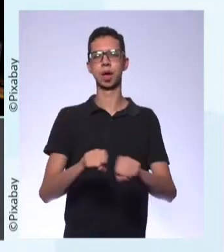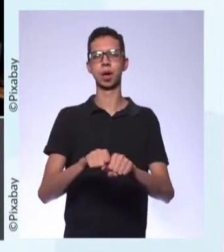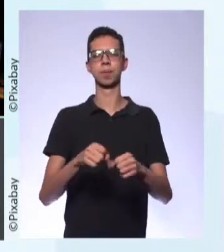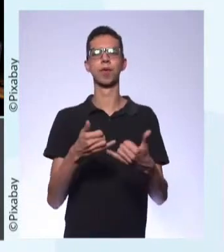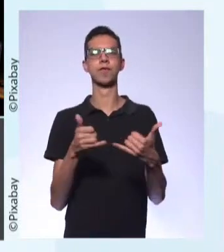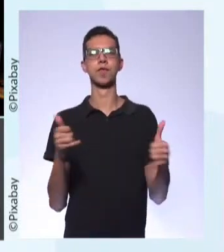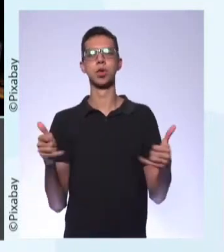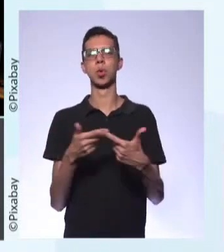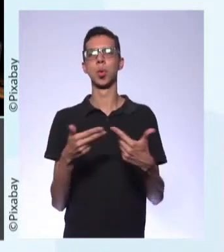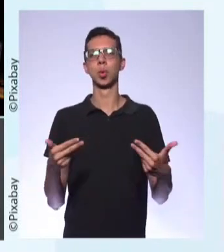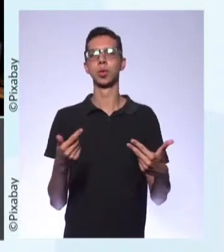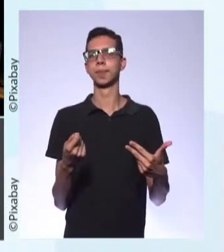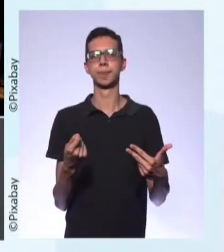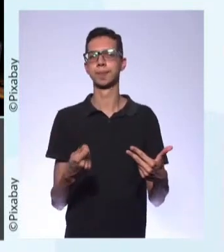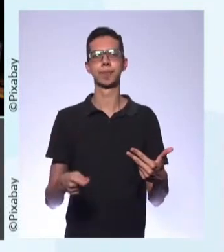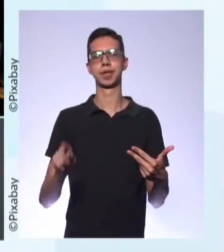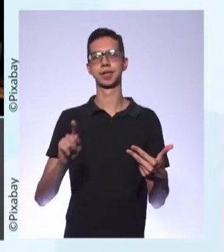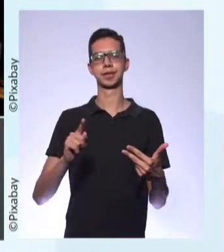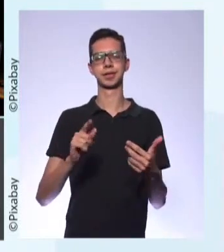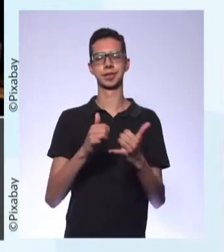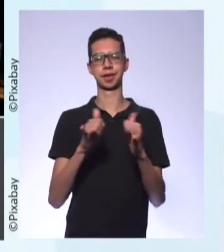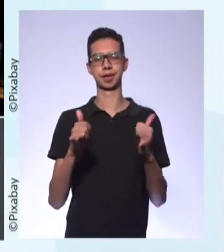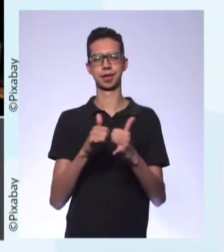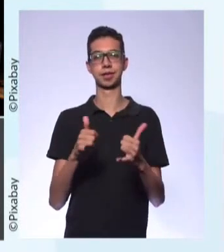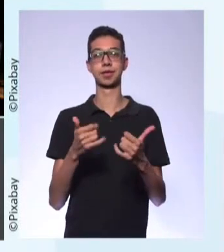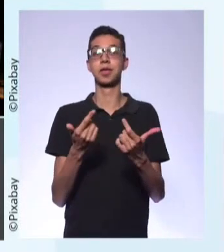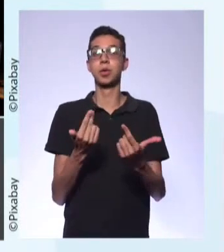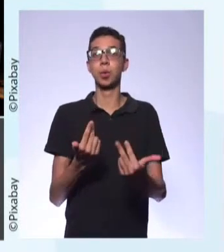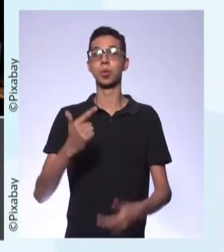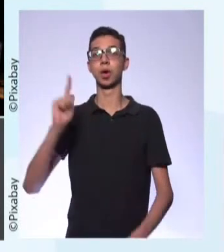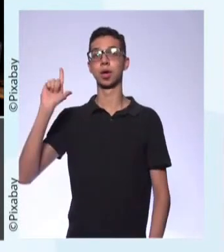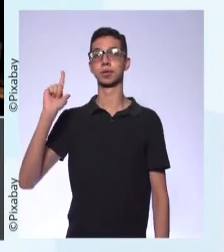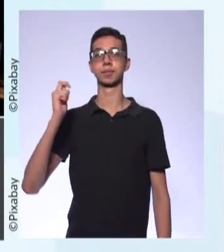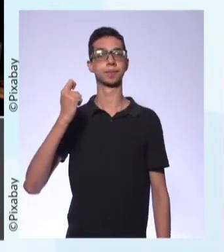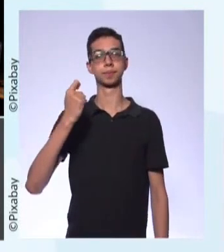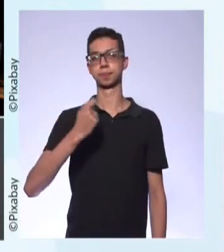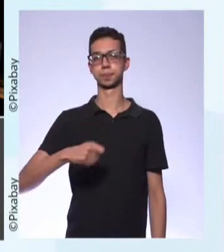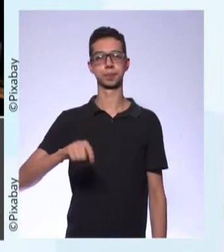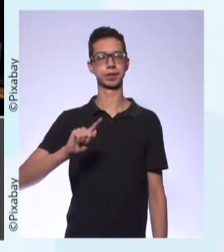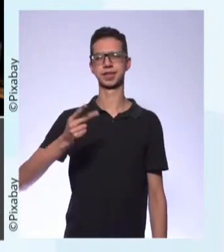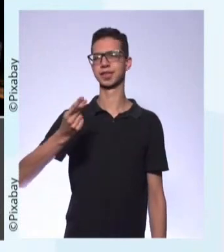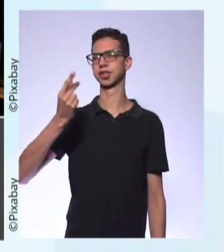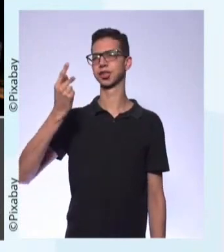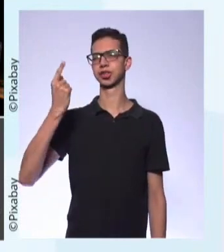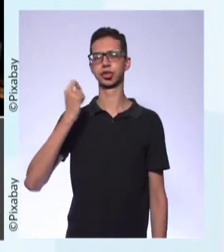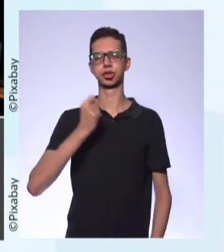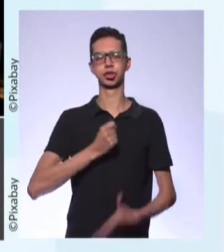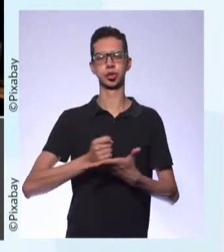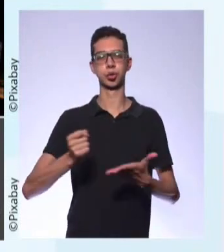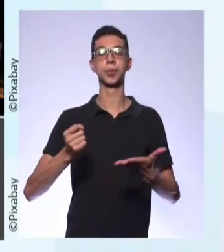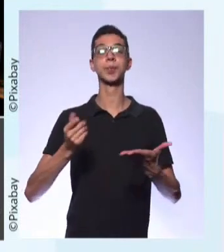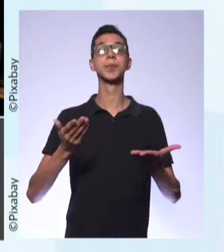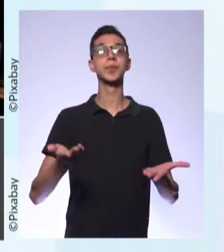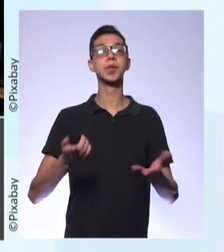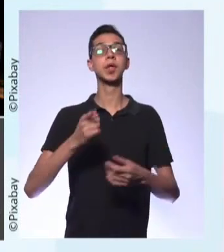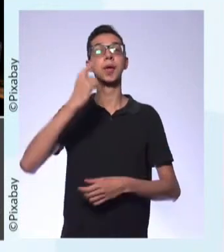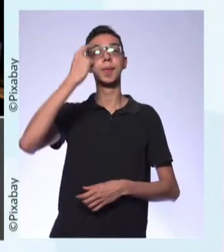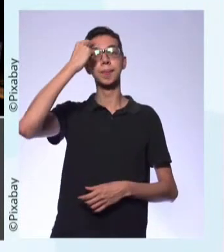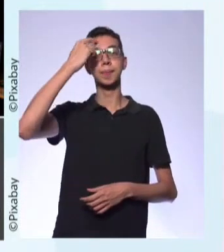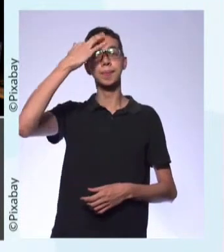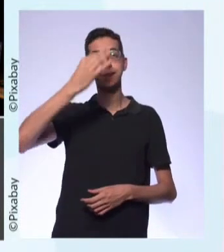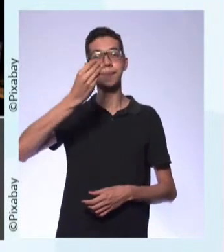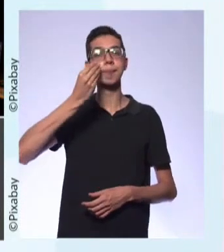fios, componentes elétricos, tá? Como antigamente. Vamos tentar entender essa questão dessa evolução do meio eletrônico para o